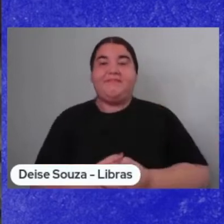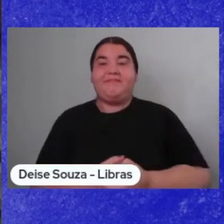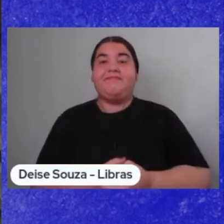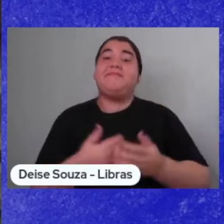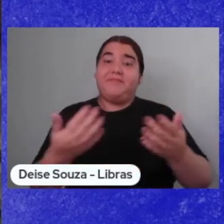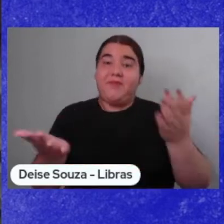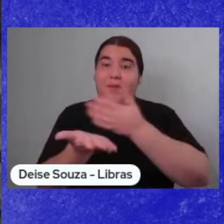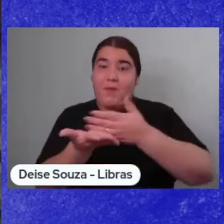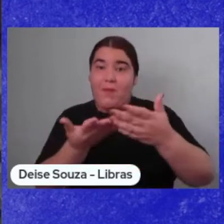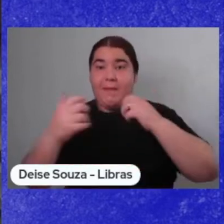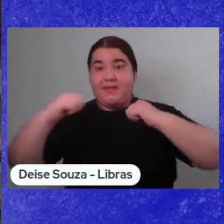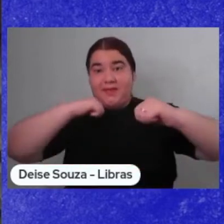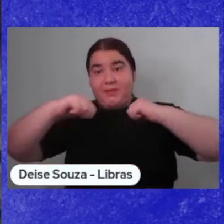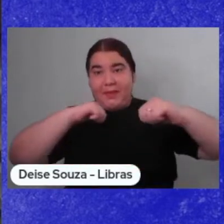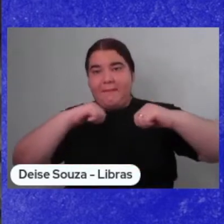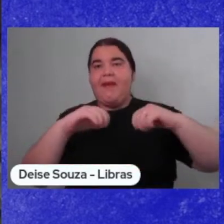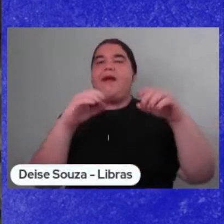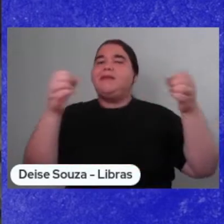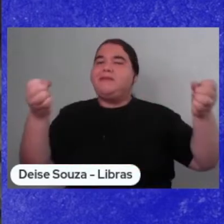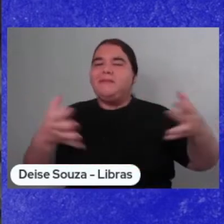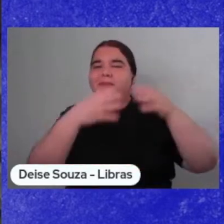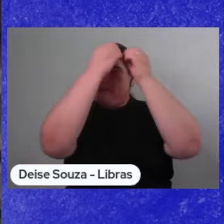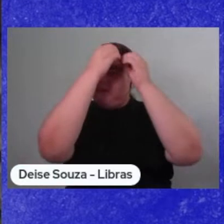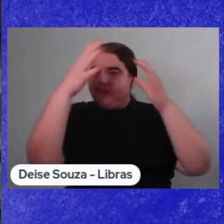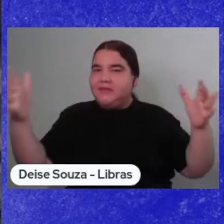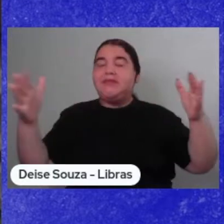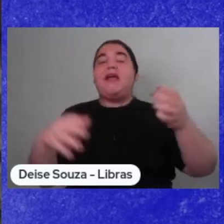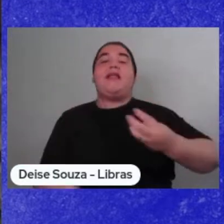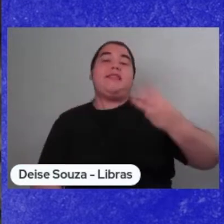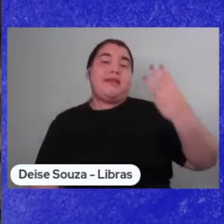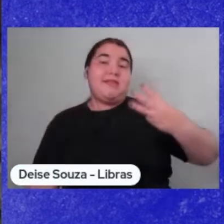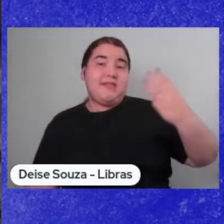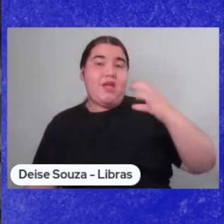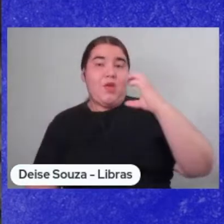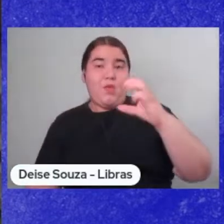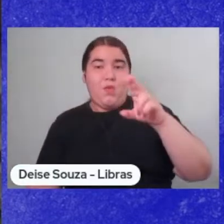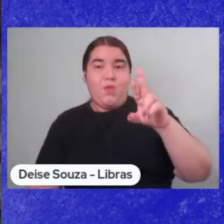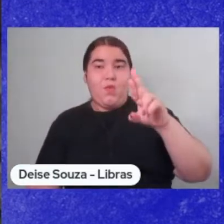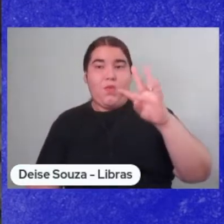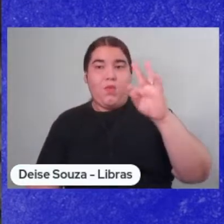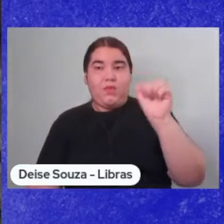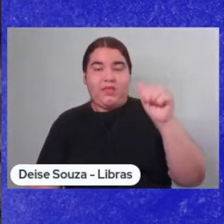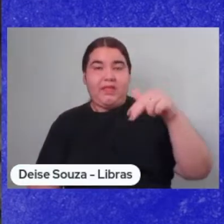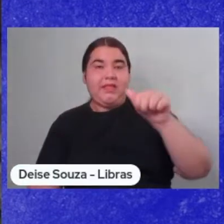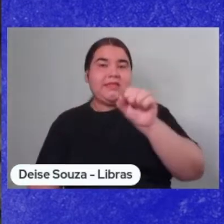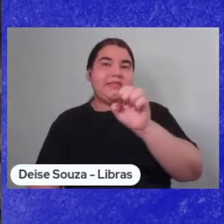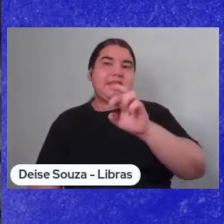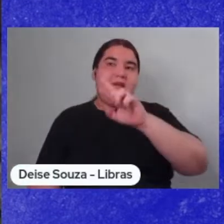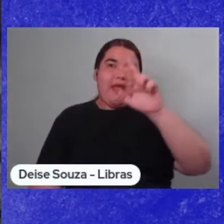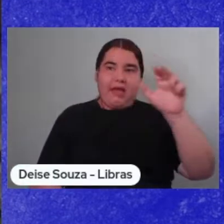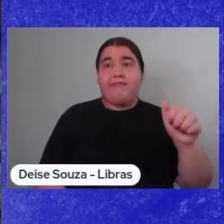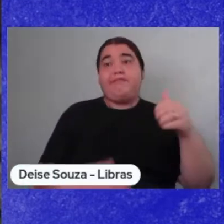debate Fantástico Imaginário da terceira edição do Curta na Serra. Vamos seguir então a ordem alfabética dos filmes? Então a